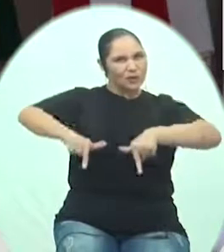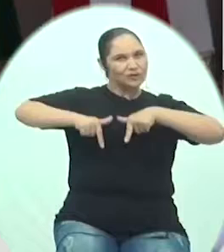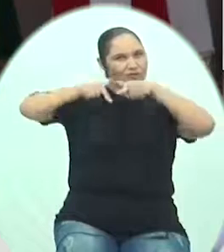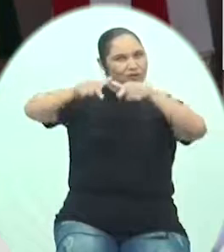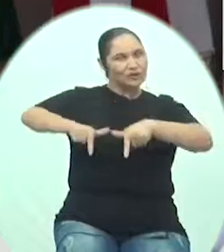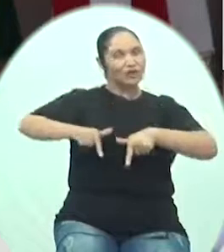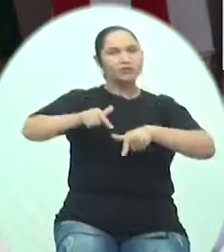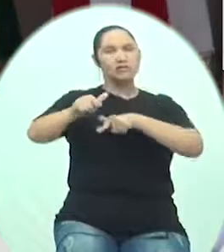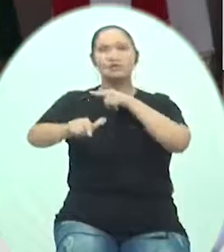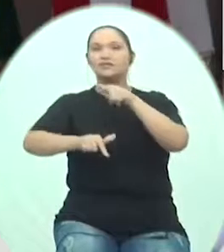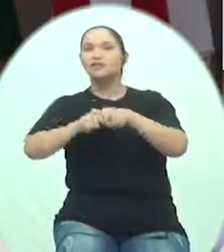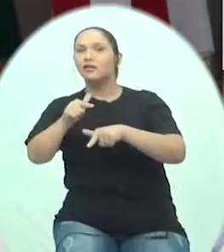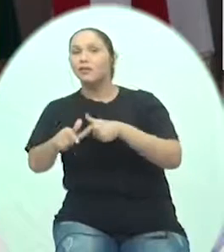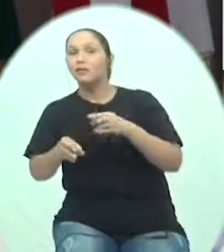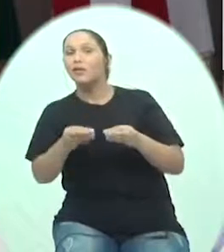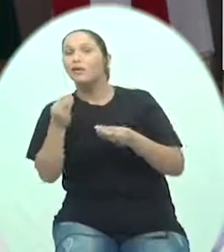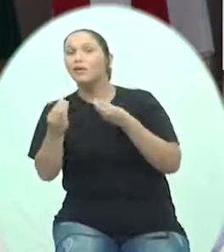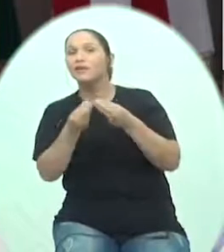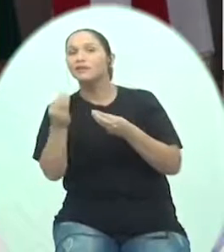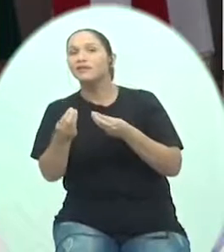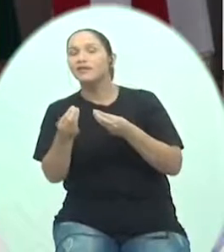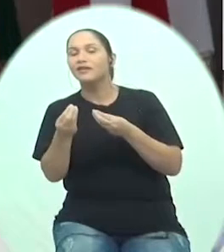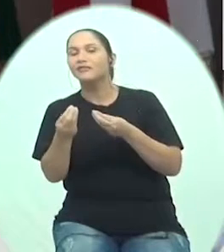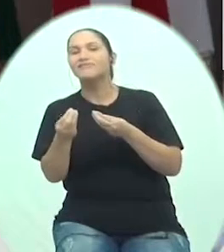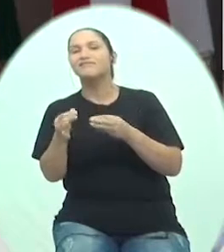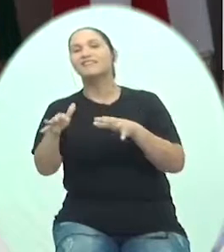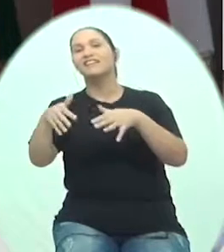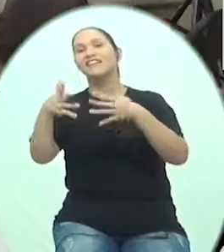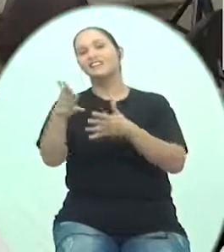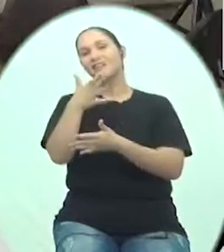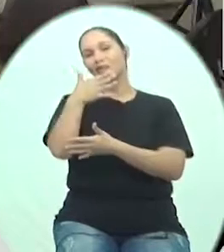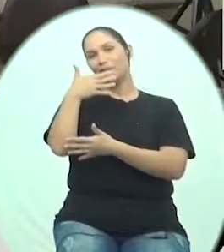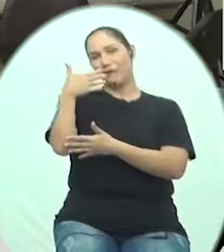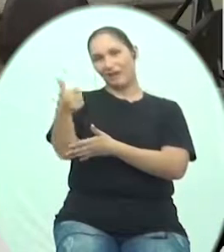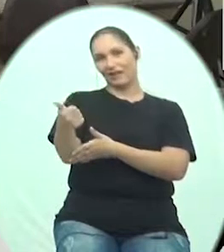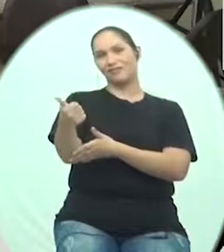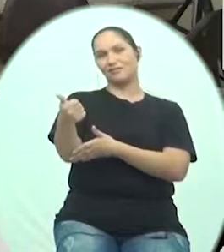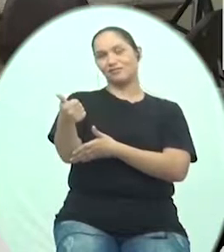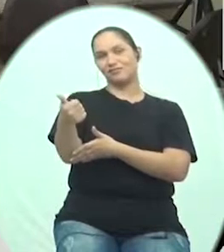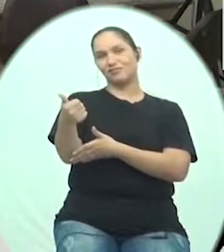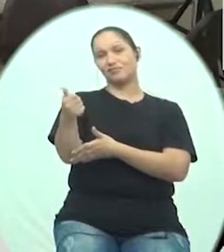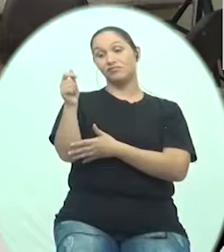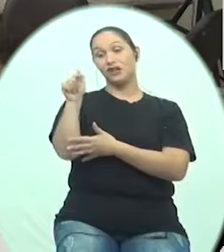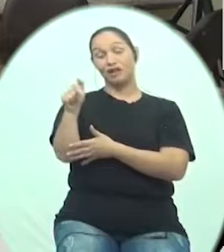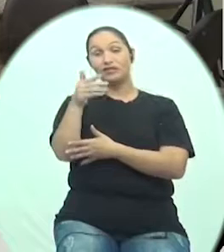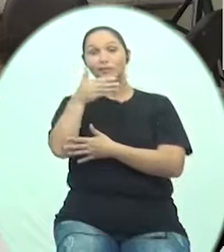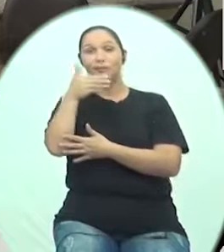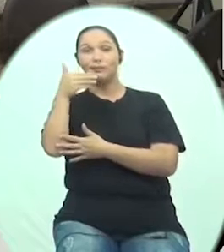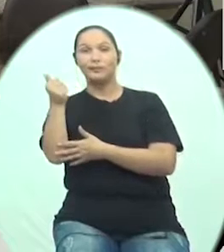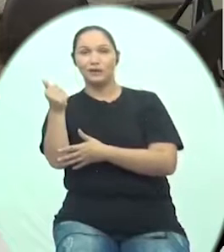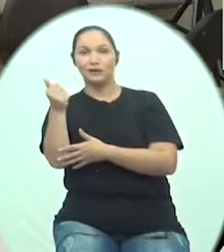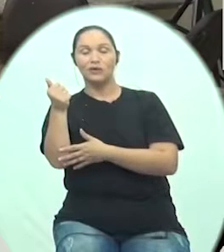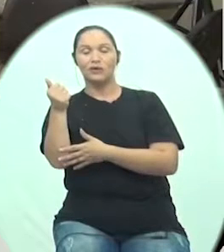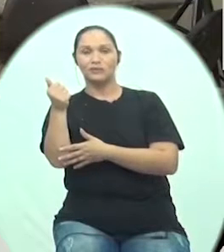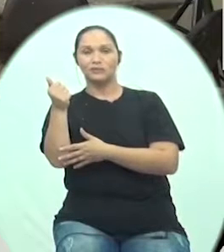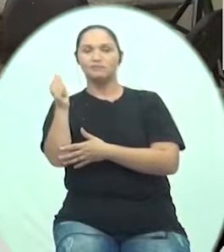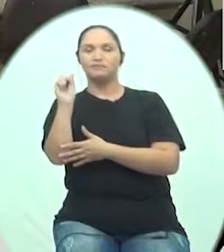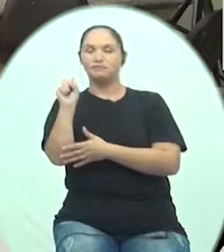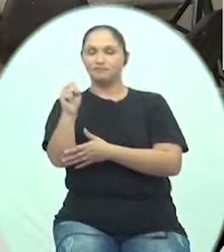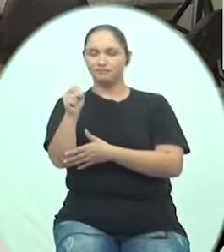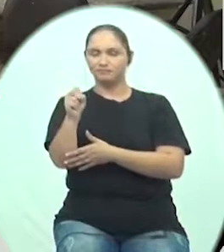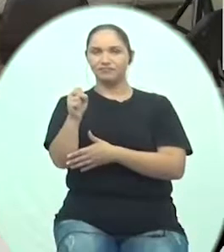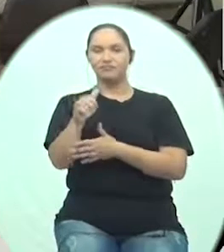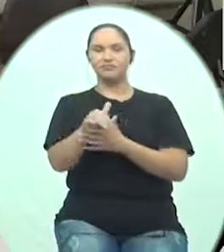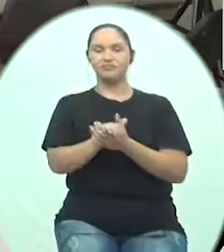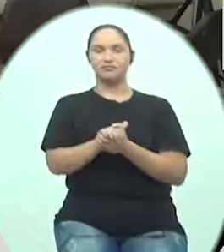e houve aquelas melhorias não tanto que a sociedade precisa mas houve uma melhora muito boa na saúde naquela nessa Unidade de